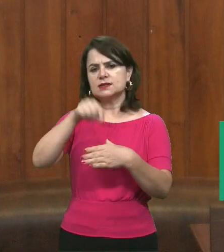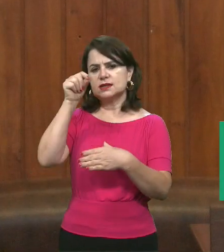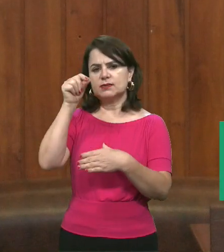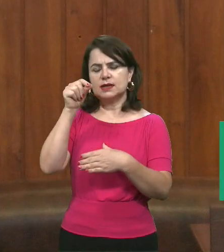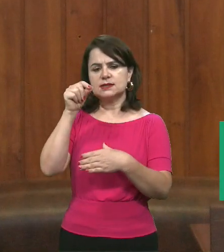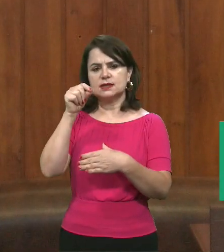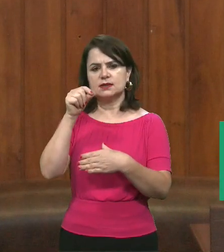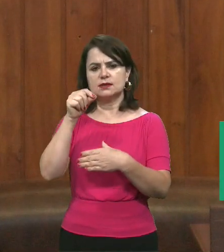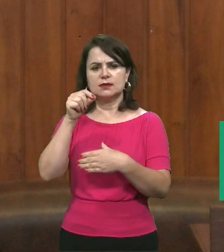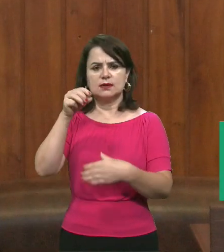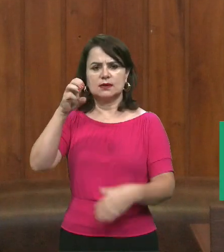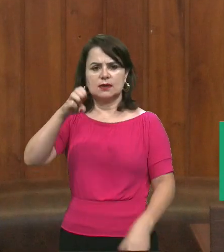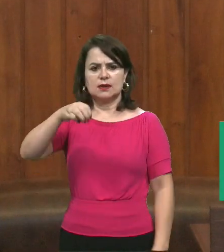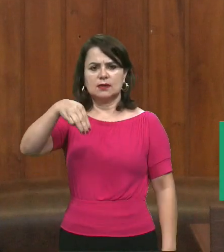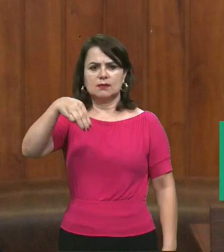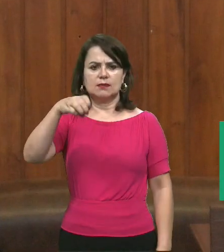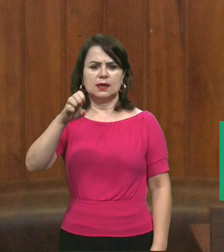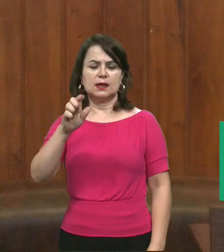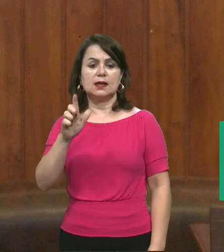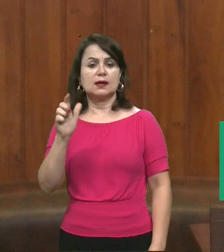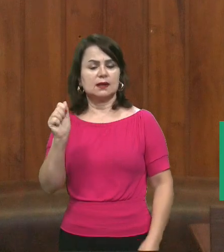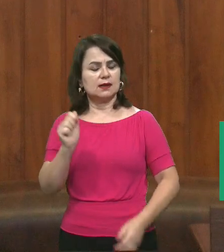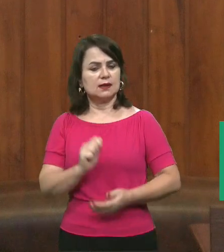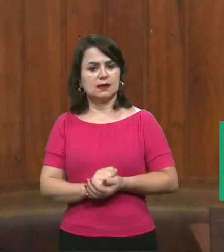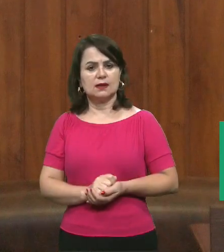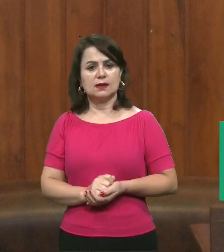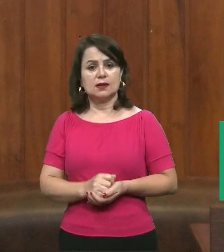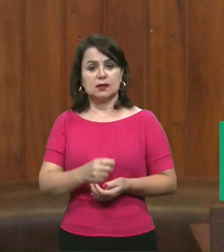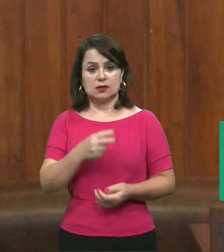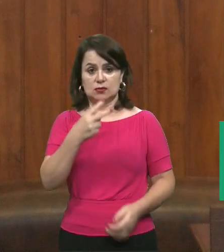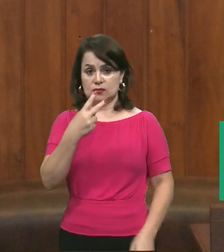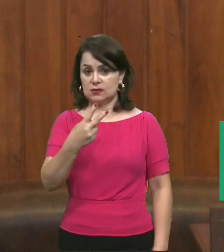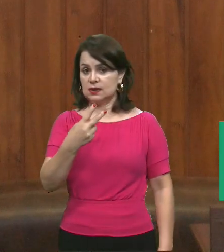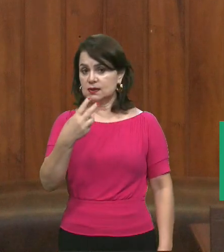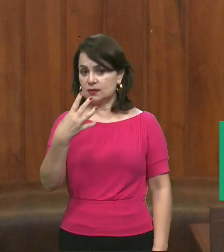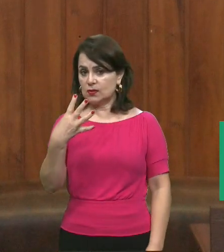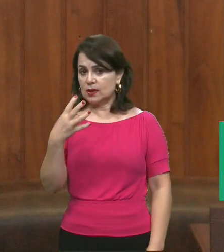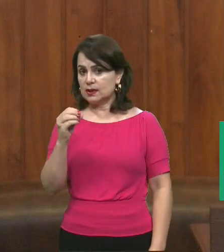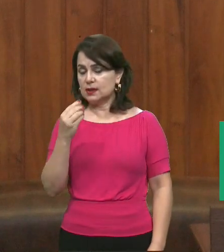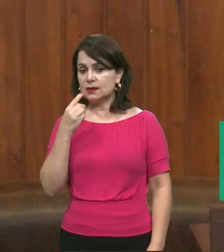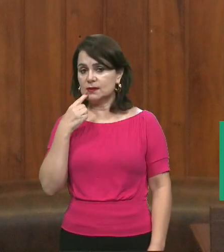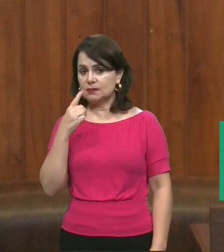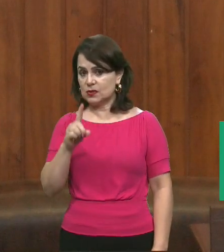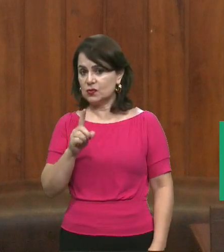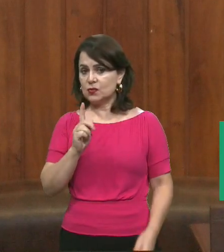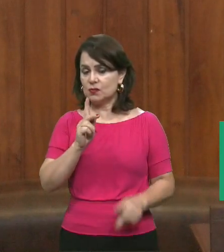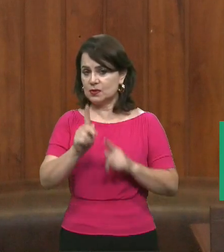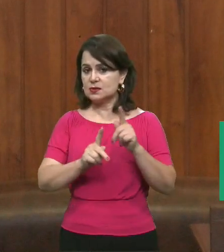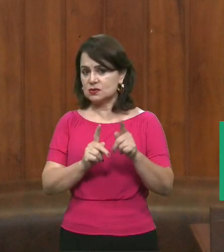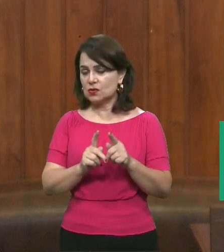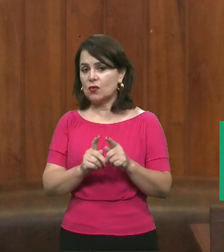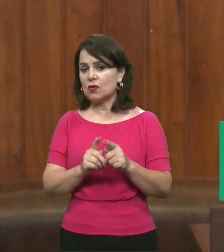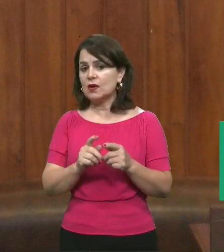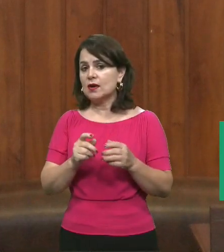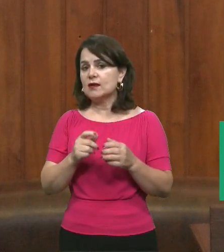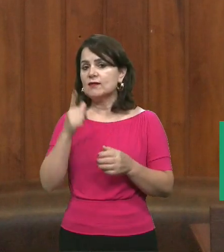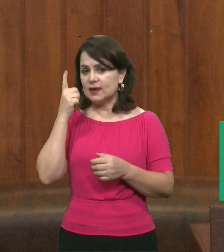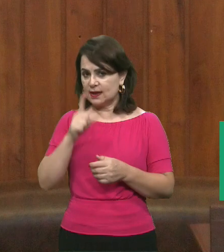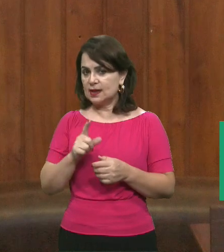ganhar. 240 mil pessoas vão ganhar 3 megacenas da virada para pagar, não é para ganhar.